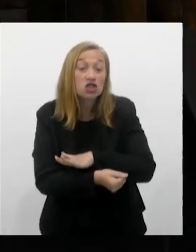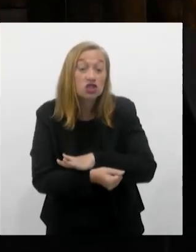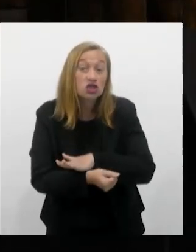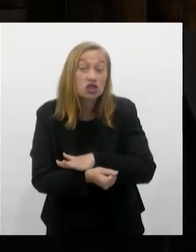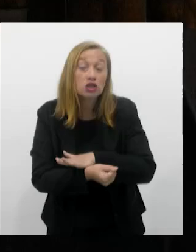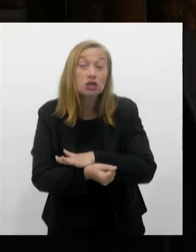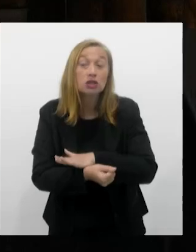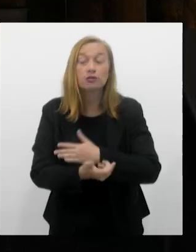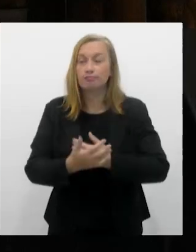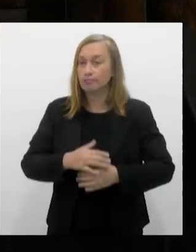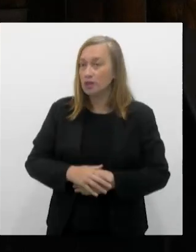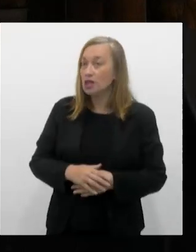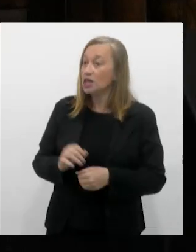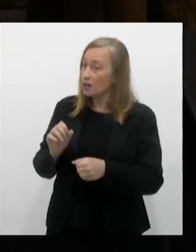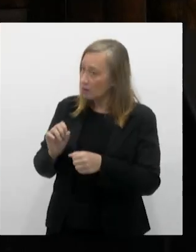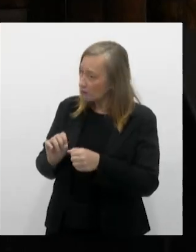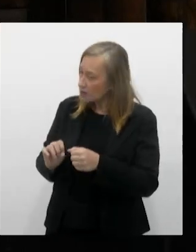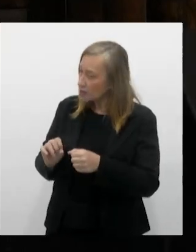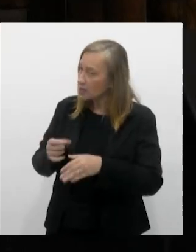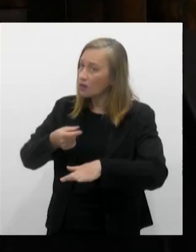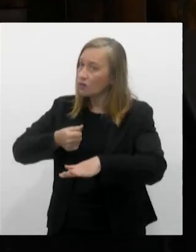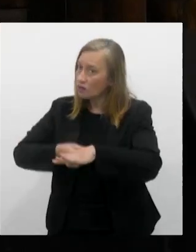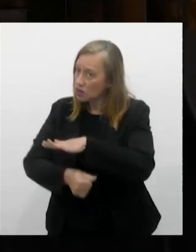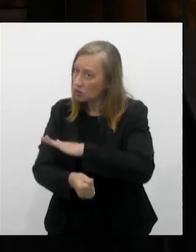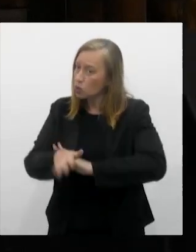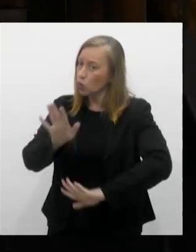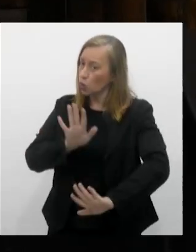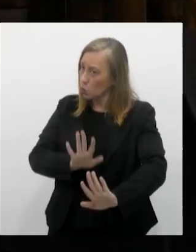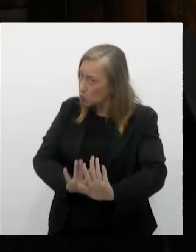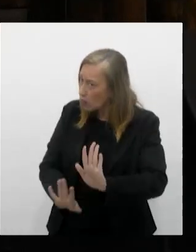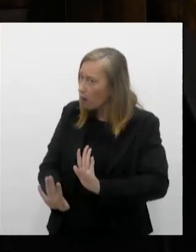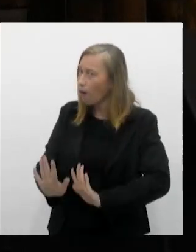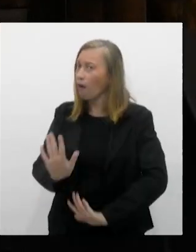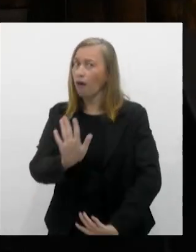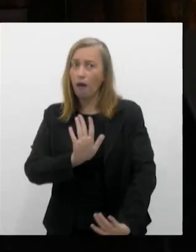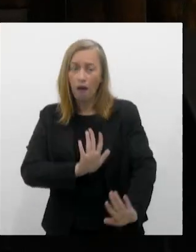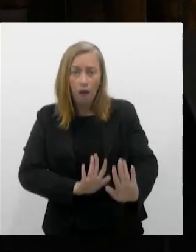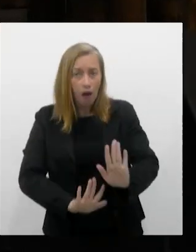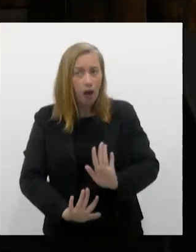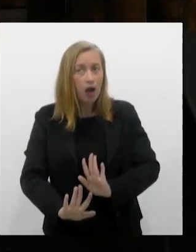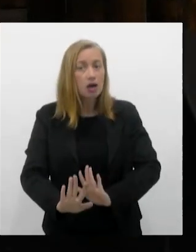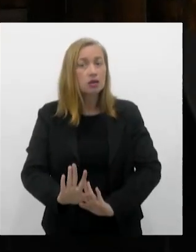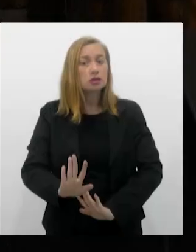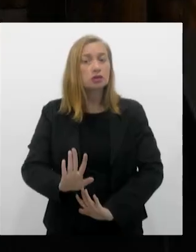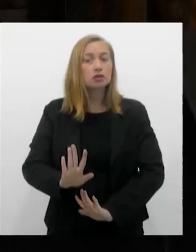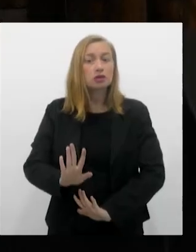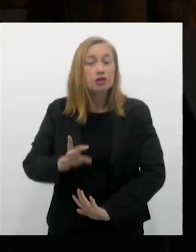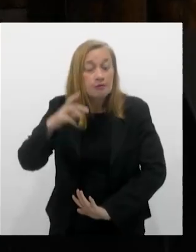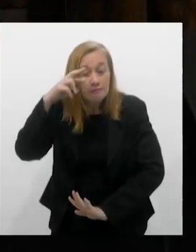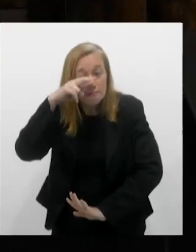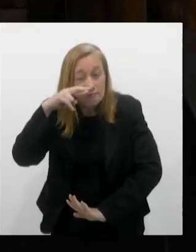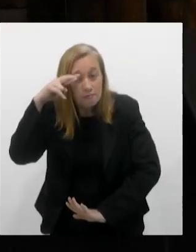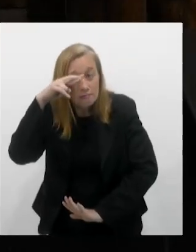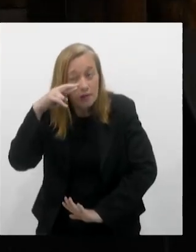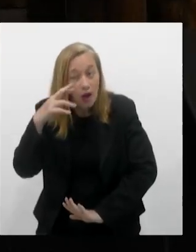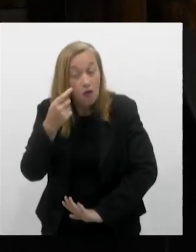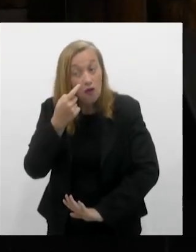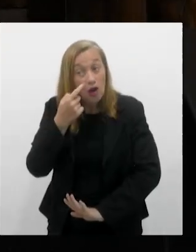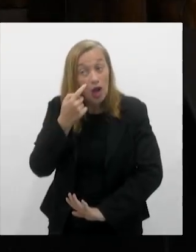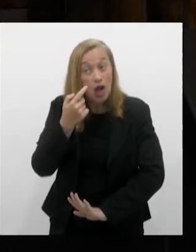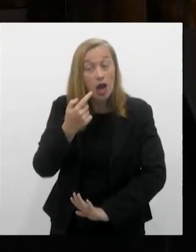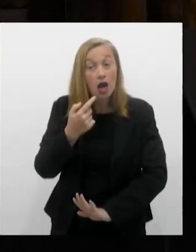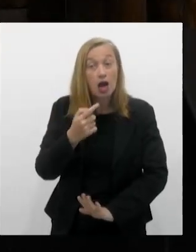esse investimento com parcimônia, com cuidado. Cotejar com